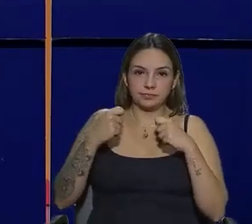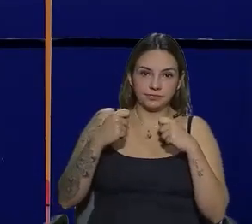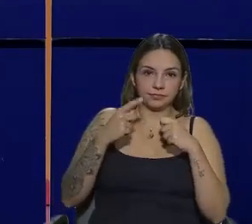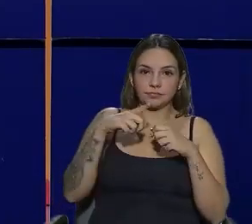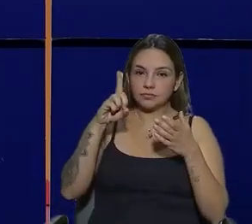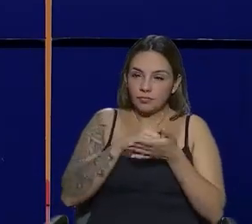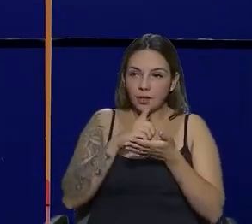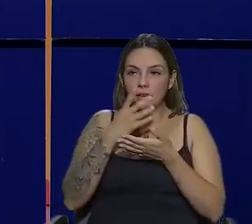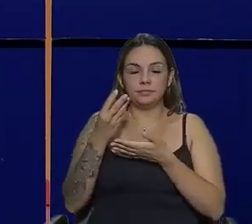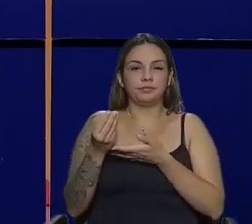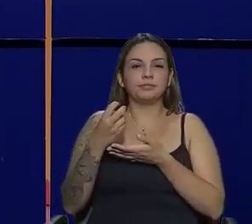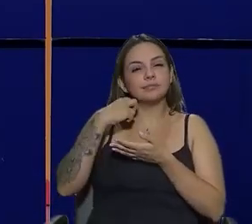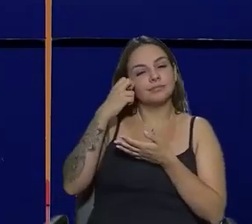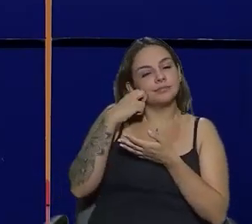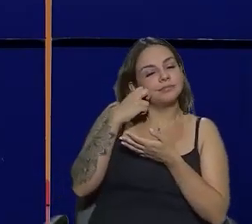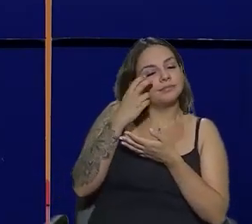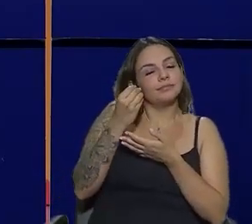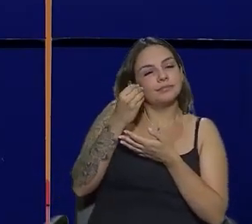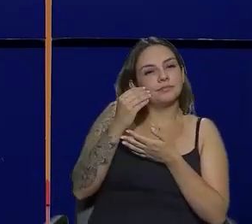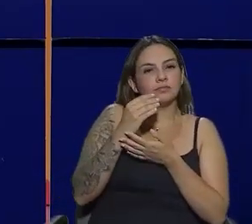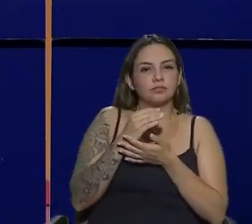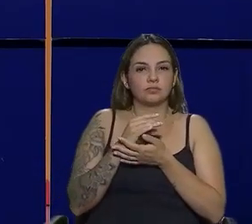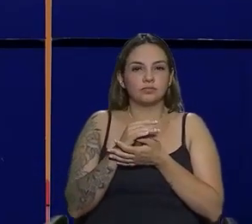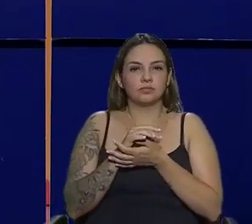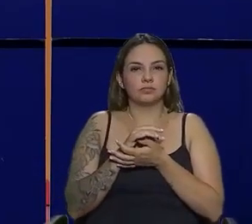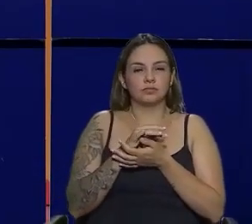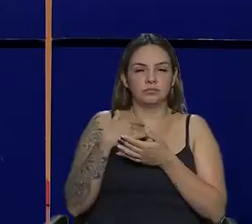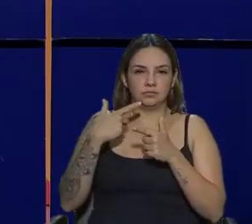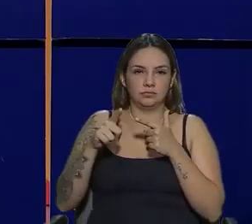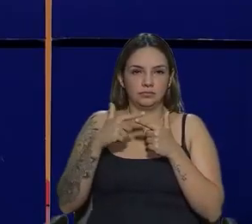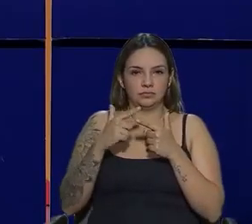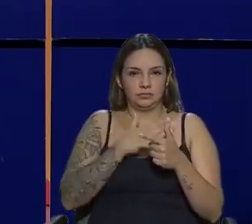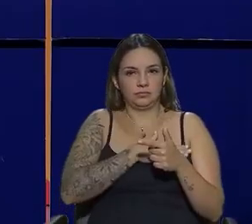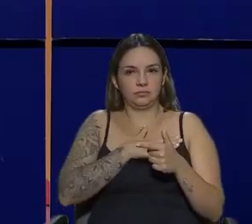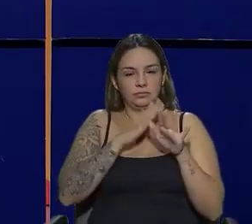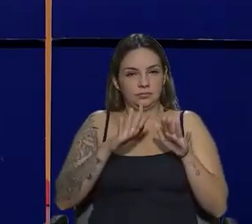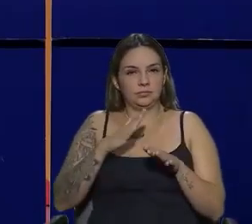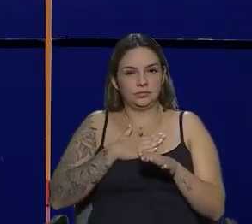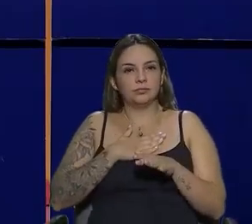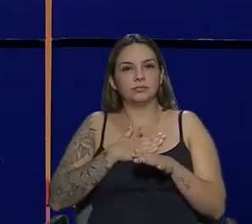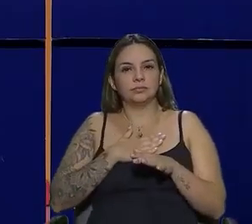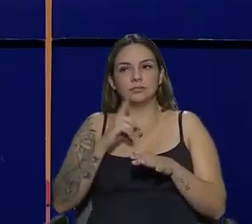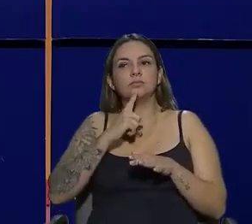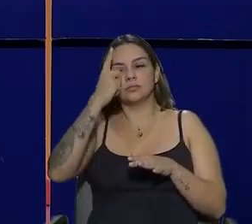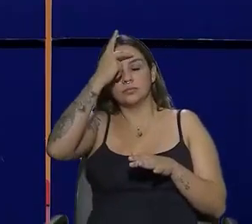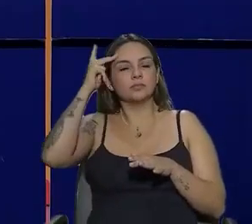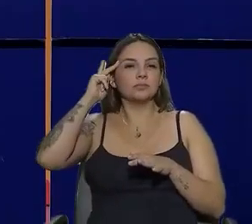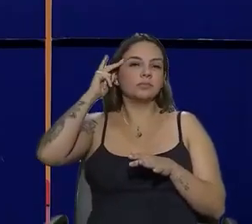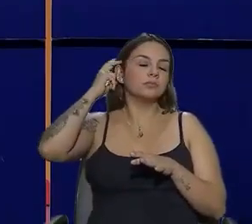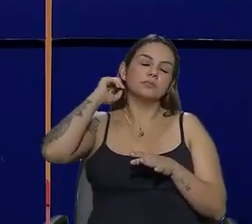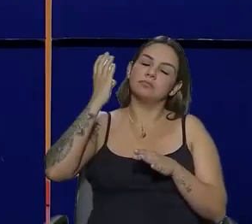precisava daqueles diários, porque eu sempre fui muito tímida e muito na minha de partilhar assim, meus problemas, eu gostava de ficar com eles para mim mesma. Eu não era uma